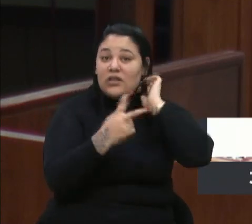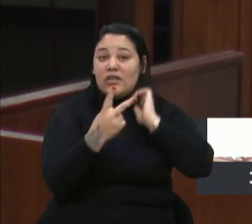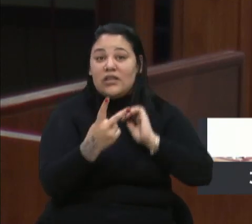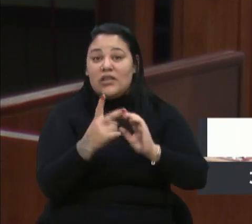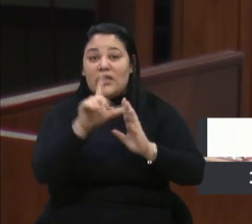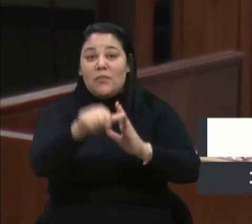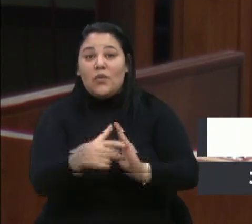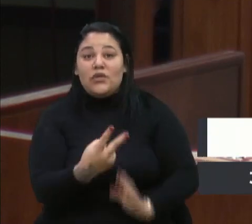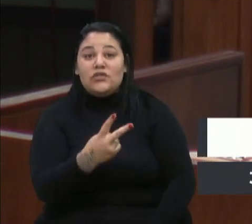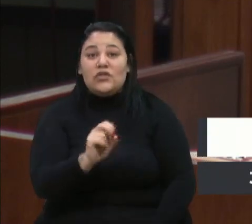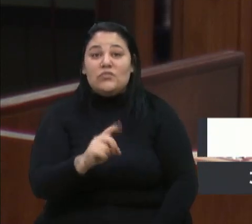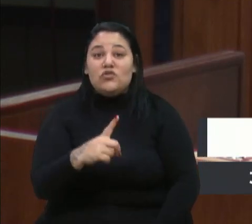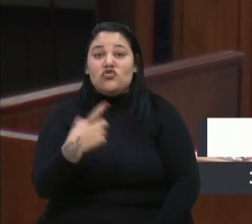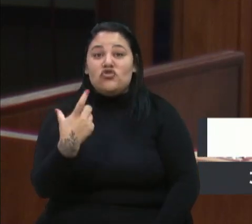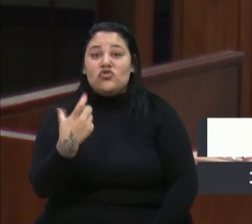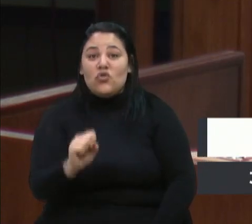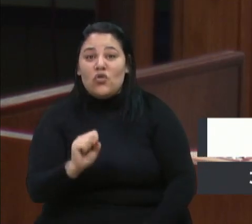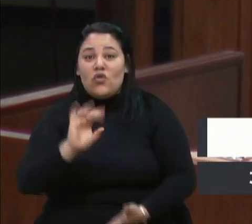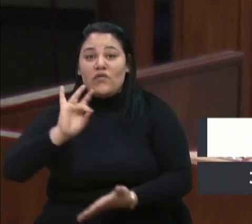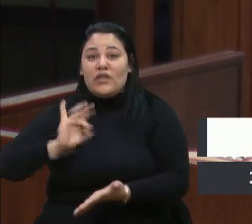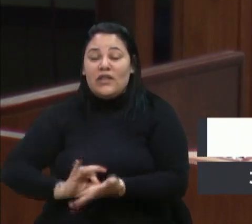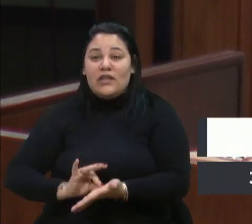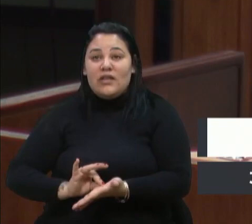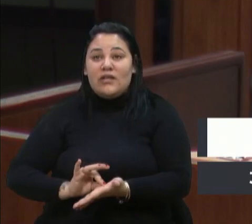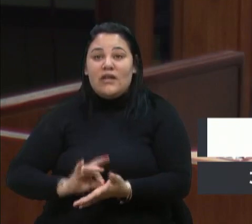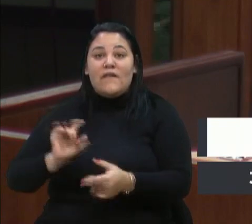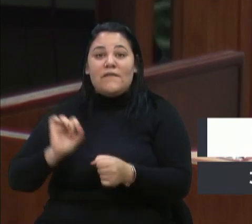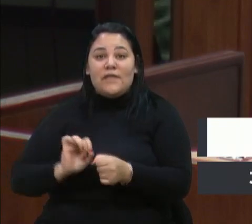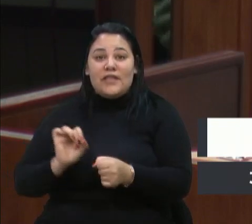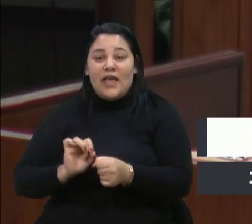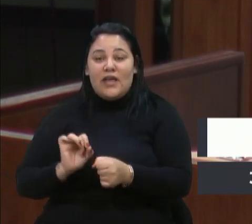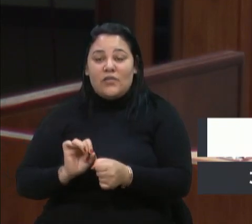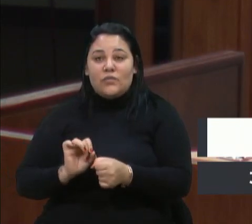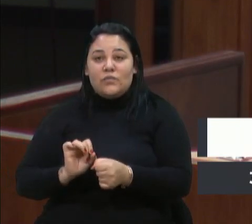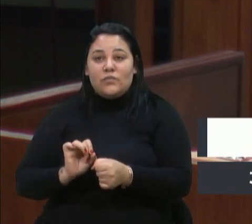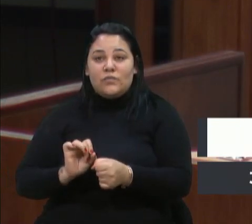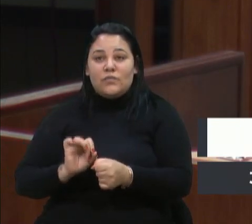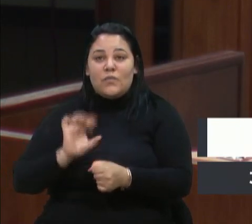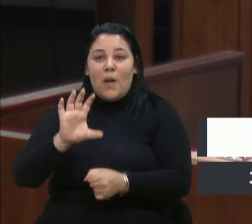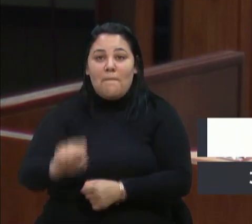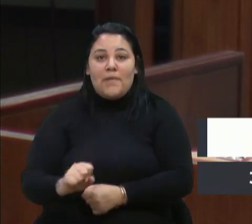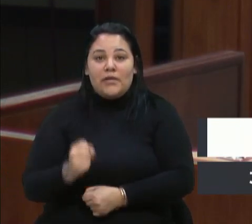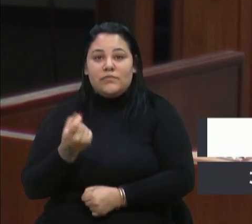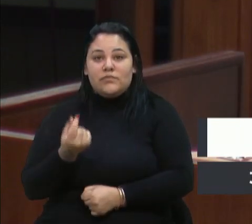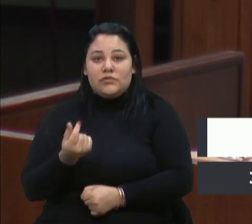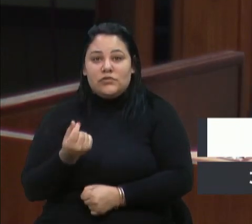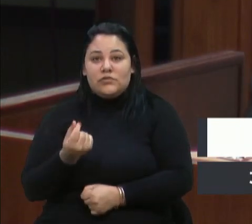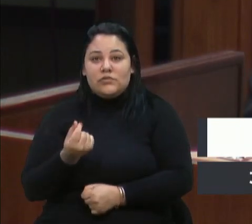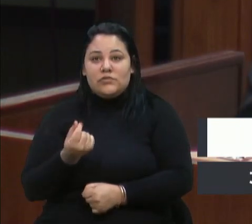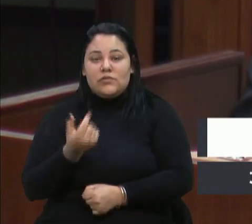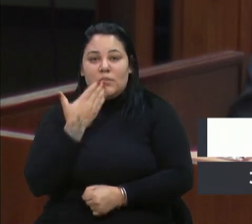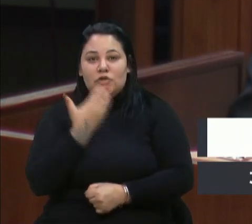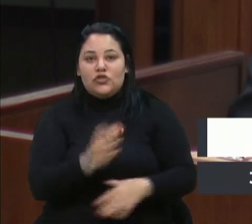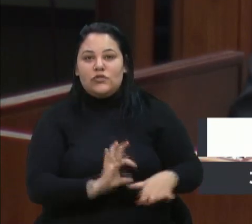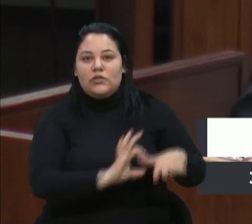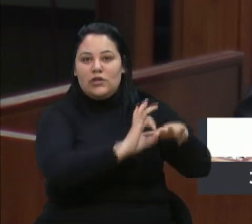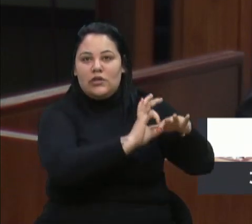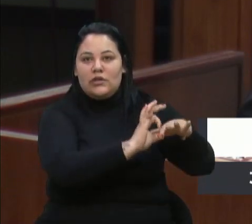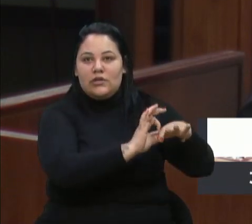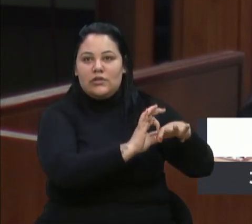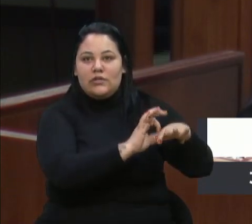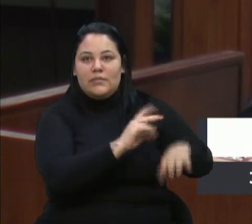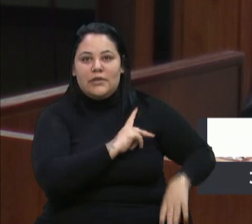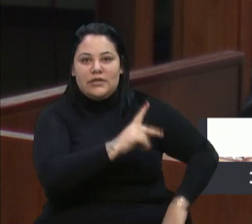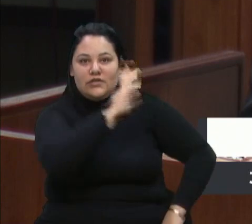2018, é que foi feita a captação. Uma declaração de líder, senhor presidente